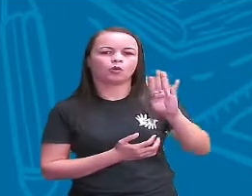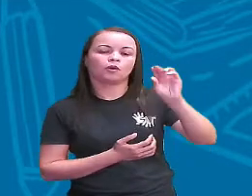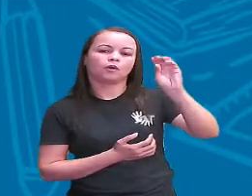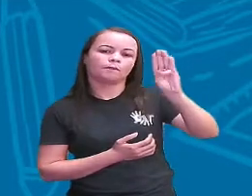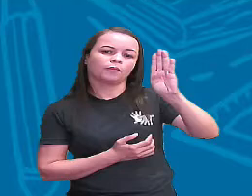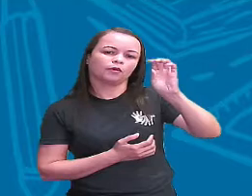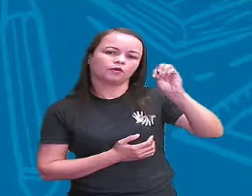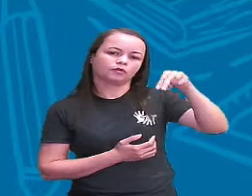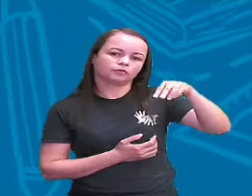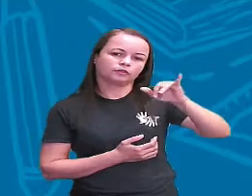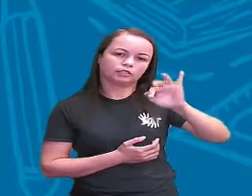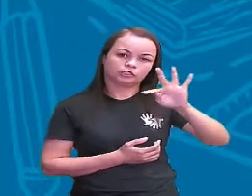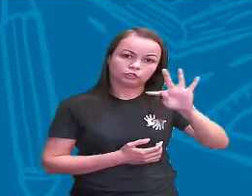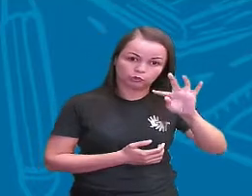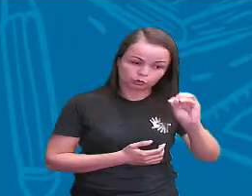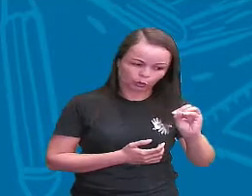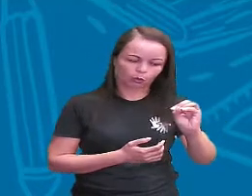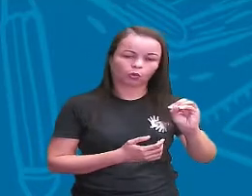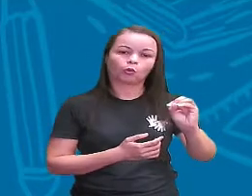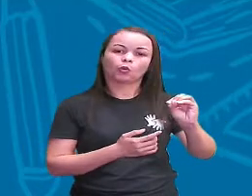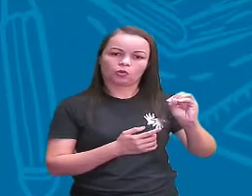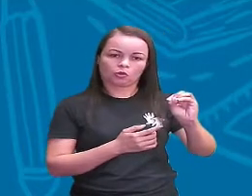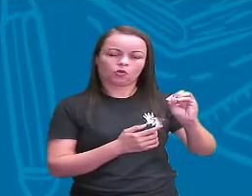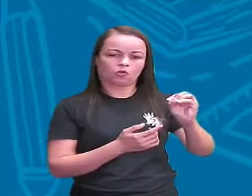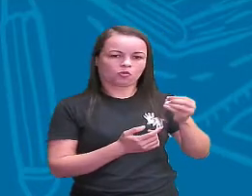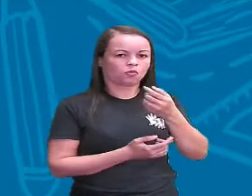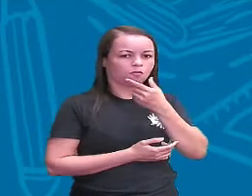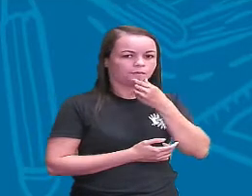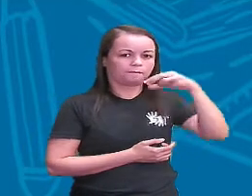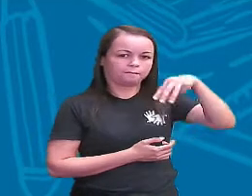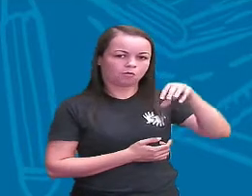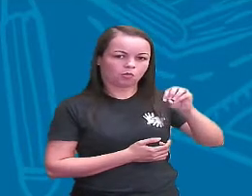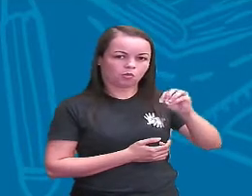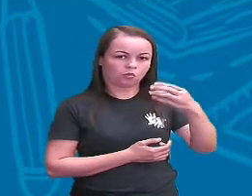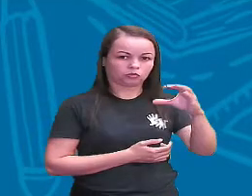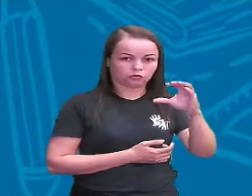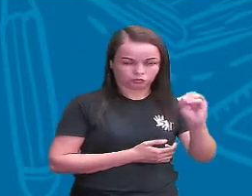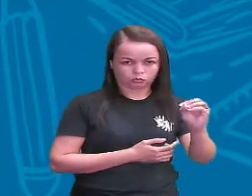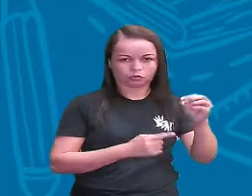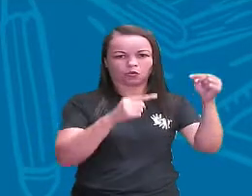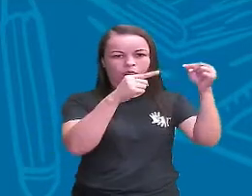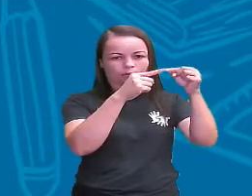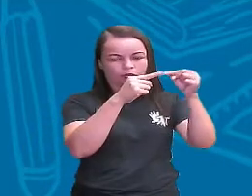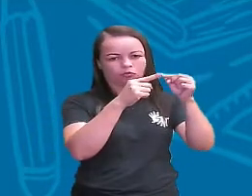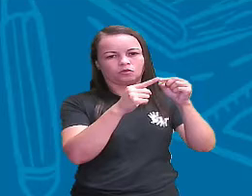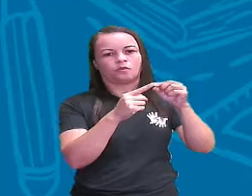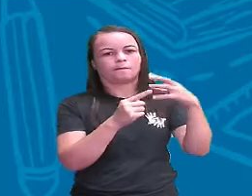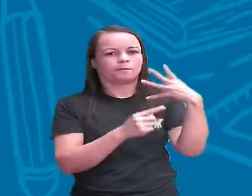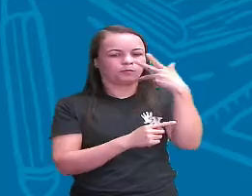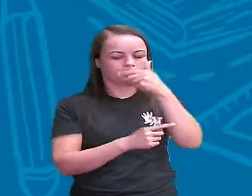o substantivo moço com o adjetivo bonito. Já na palavra